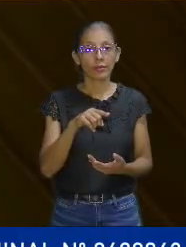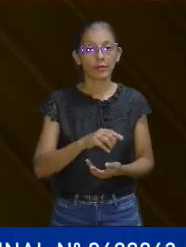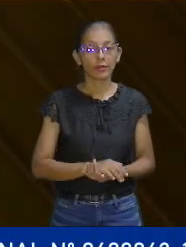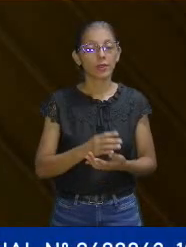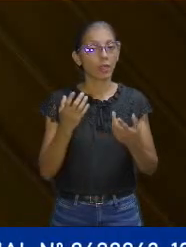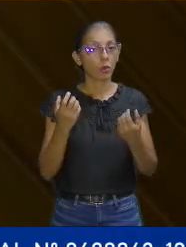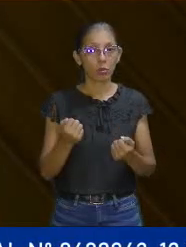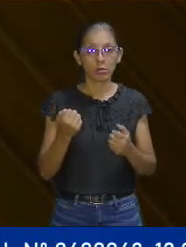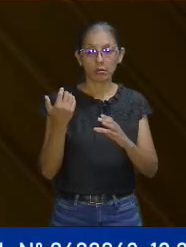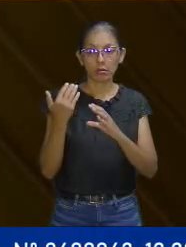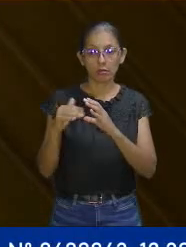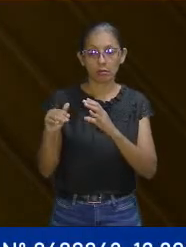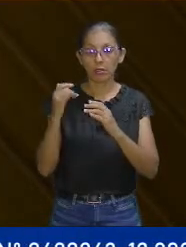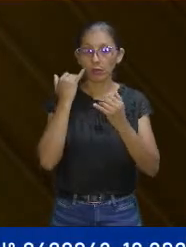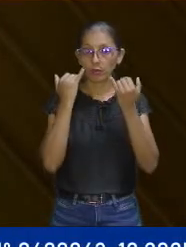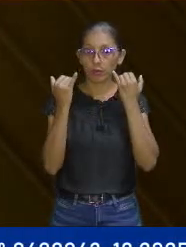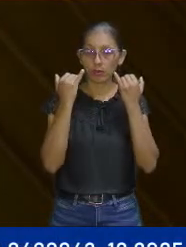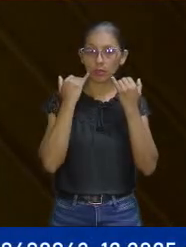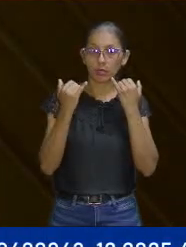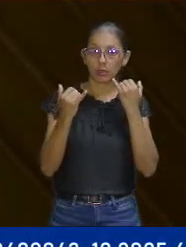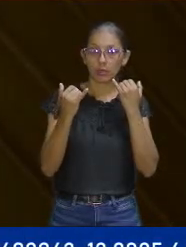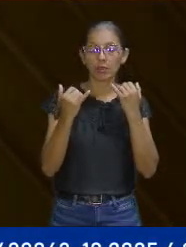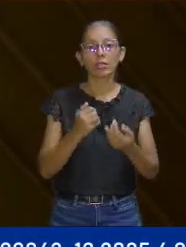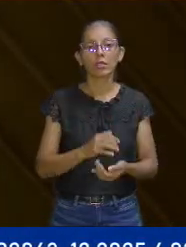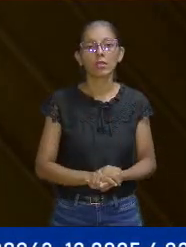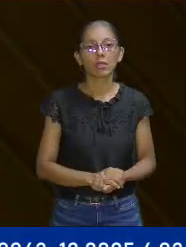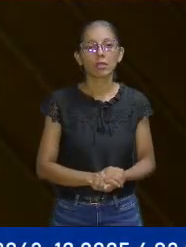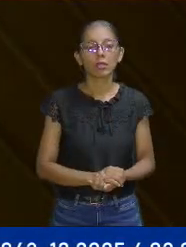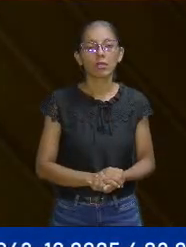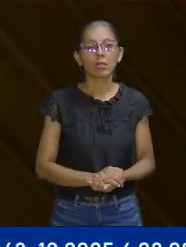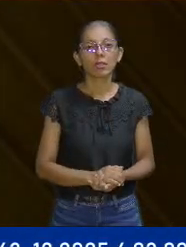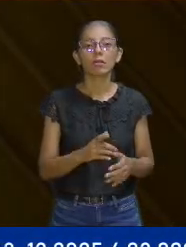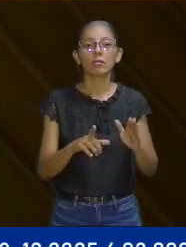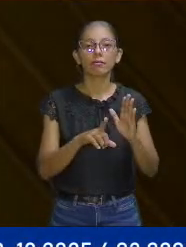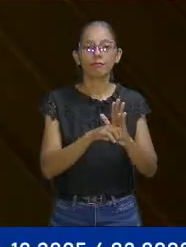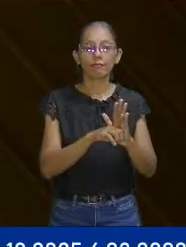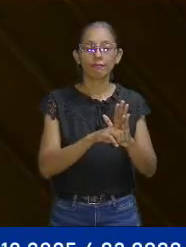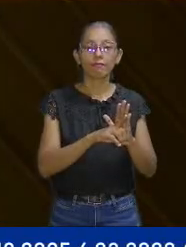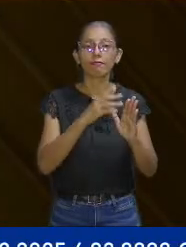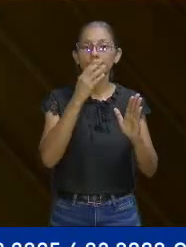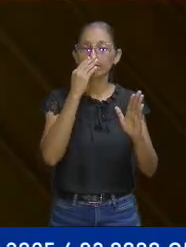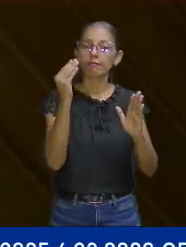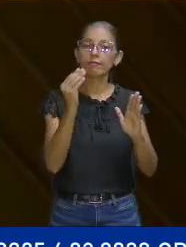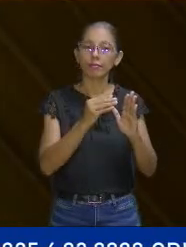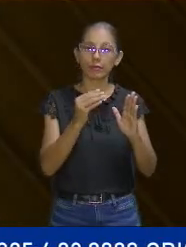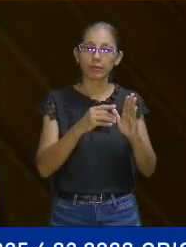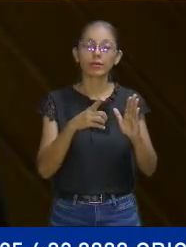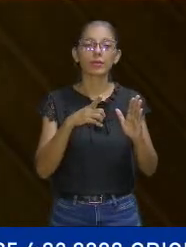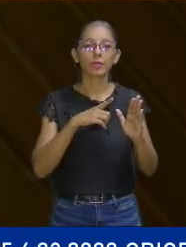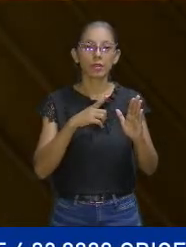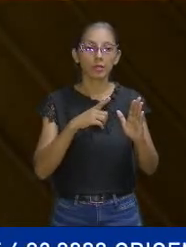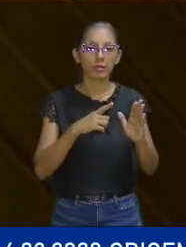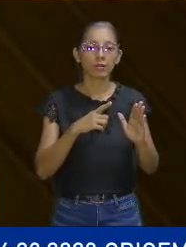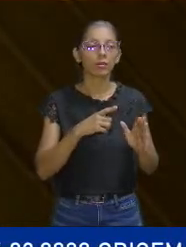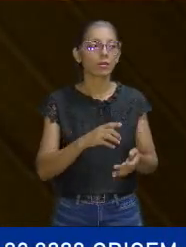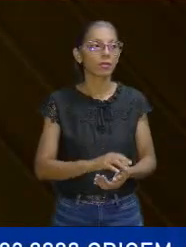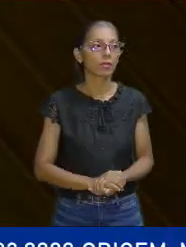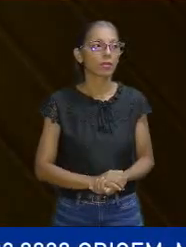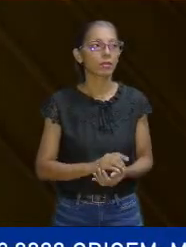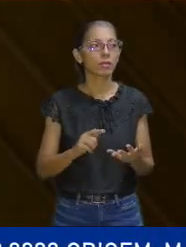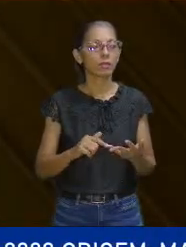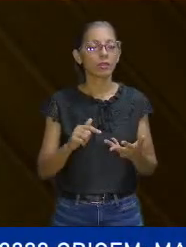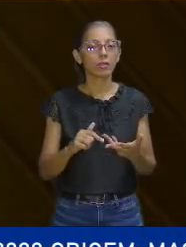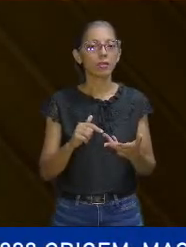prerrogativa da defesa, da advocacia, de ter acesso a essas informações, viola a súmula vinculante número 14,